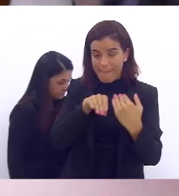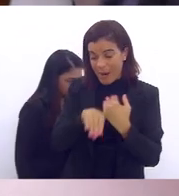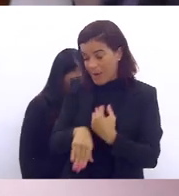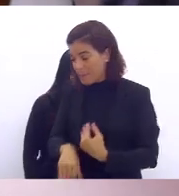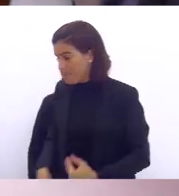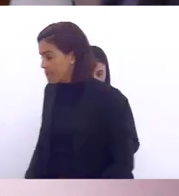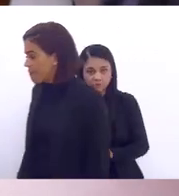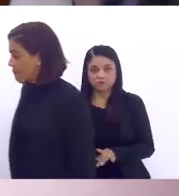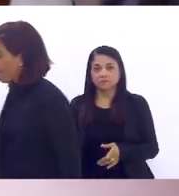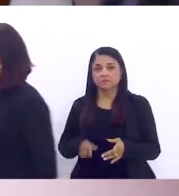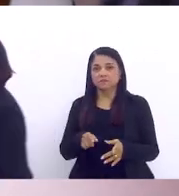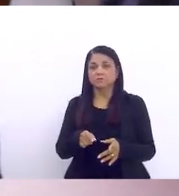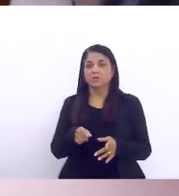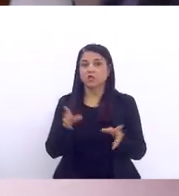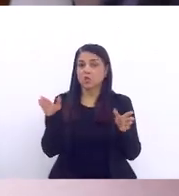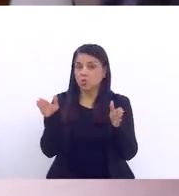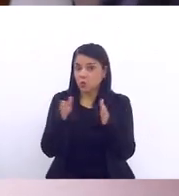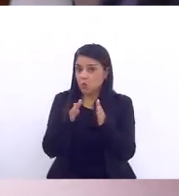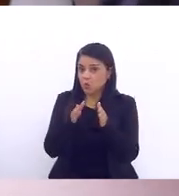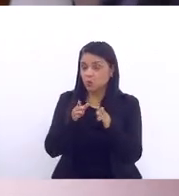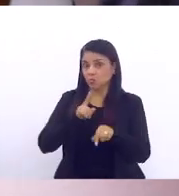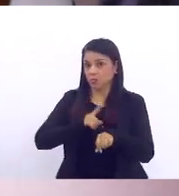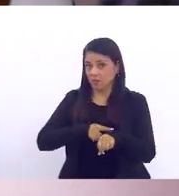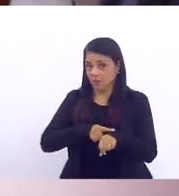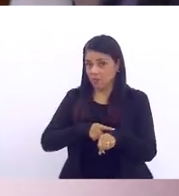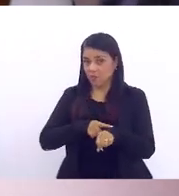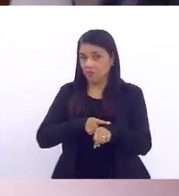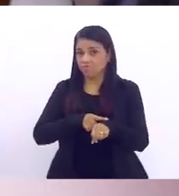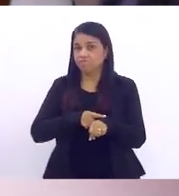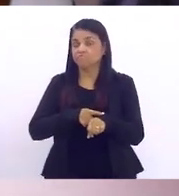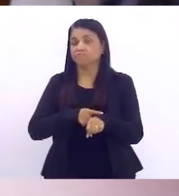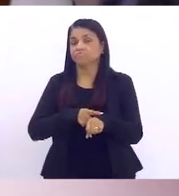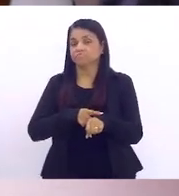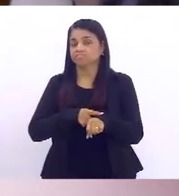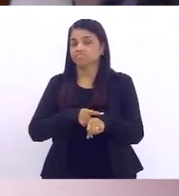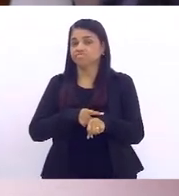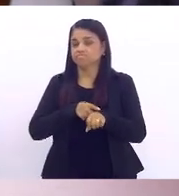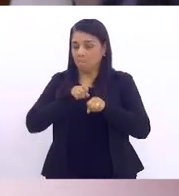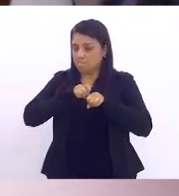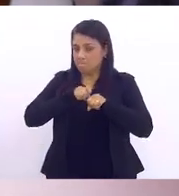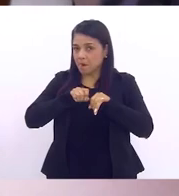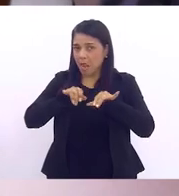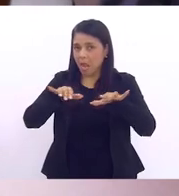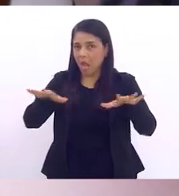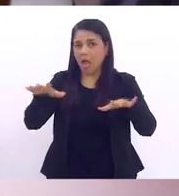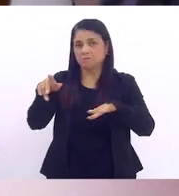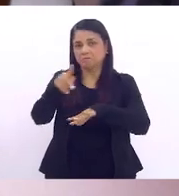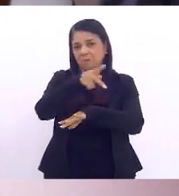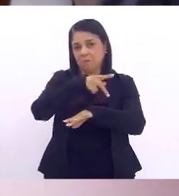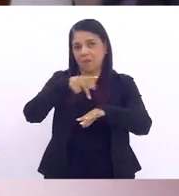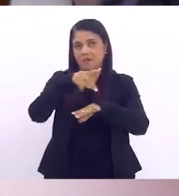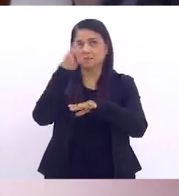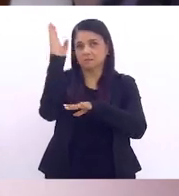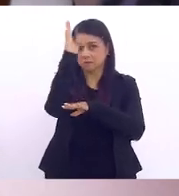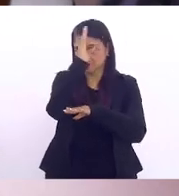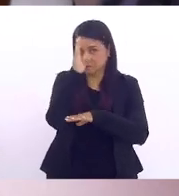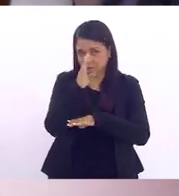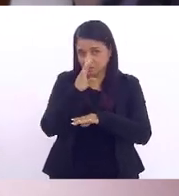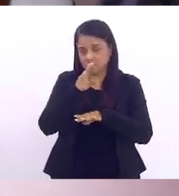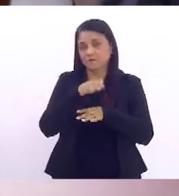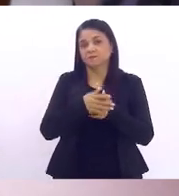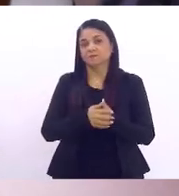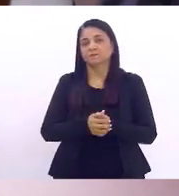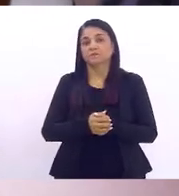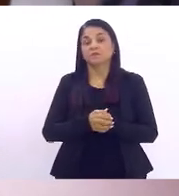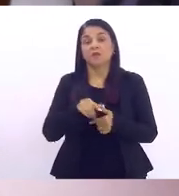em num curto espaço de tempo vai ser espalhado por todo o país eh e já